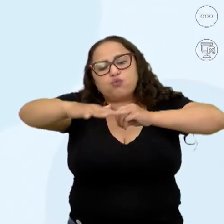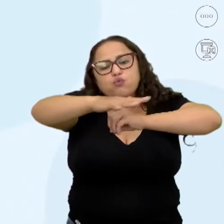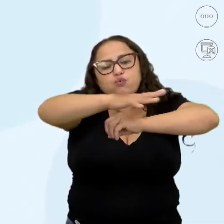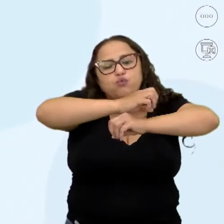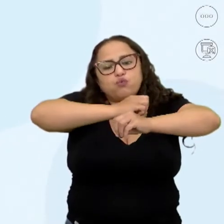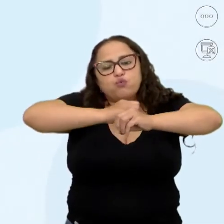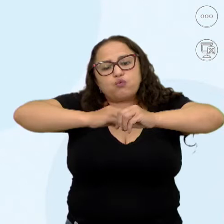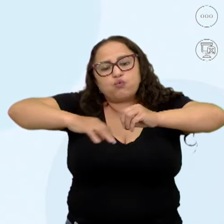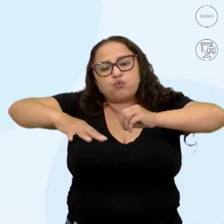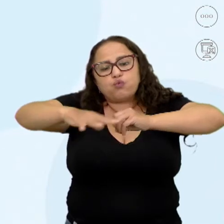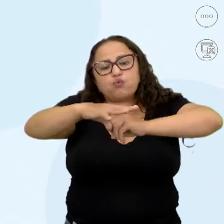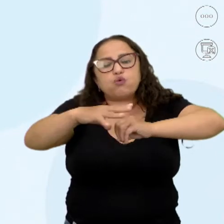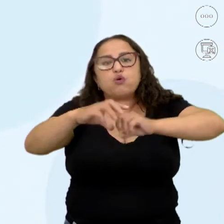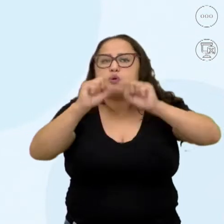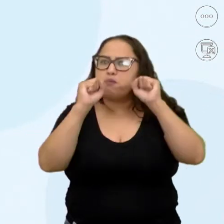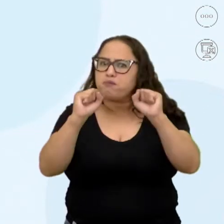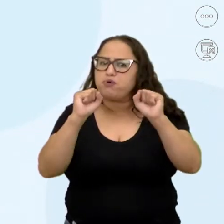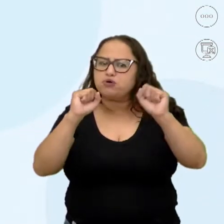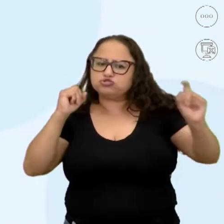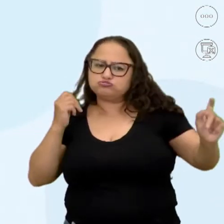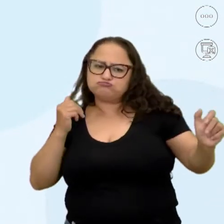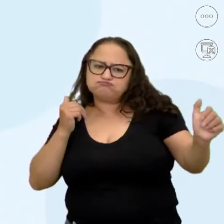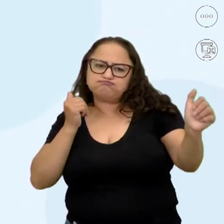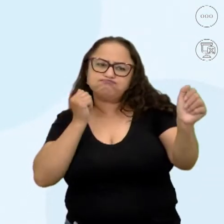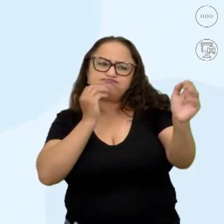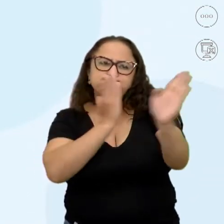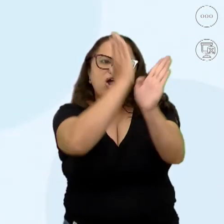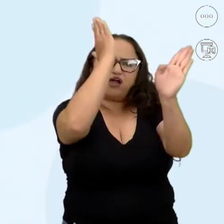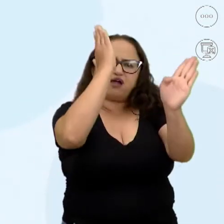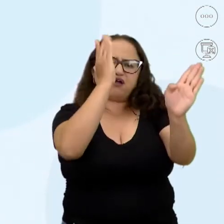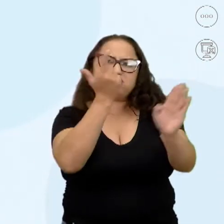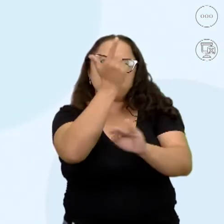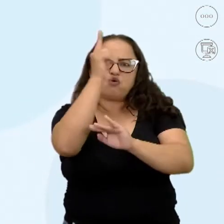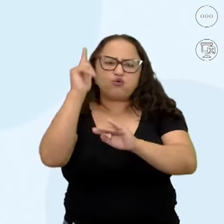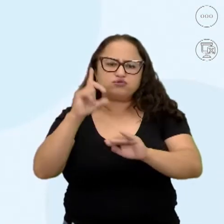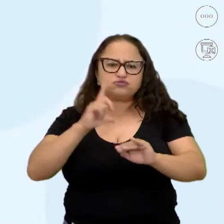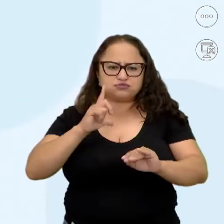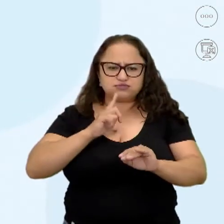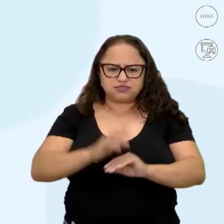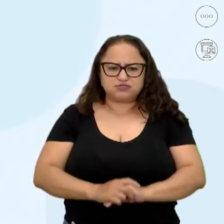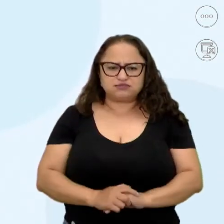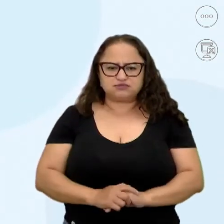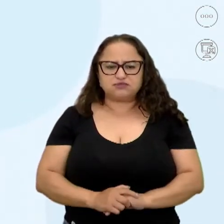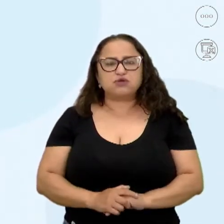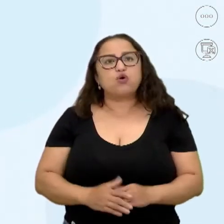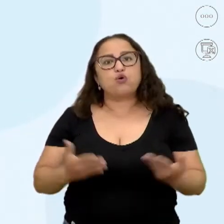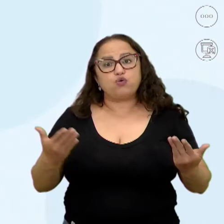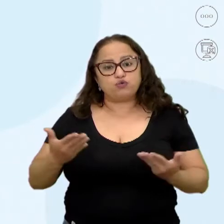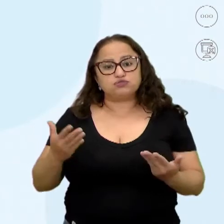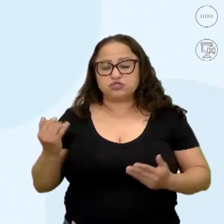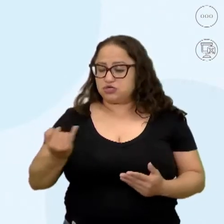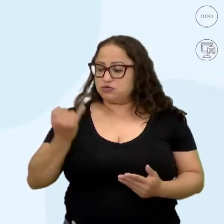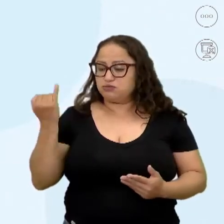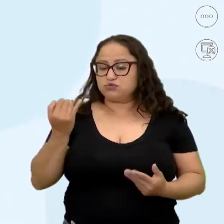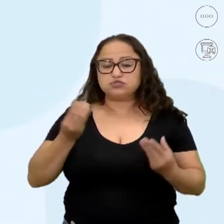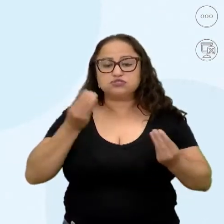perigoso até chocar com outros satélites, né, de utilidade e assim por diante. Então essa questão é fundamental de como discutir para retirar esses objetos do espaço,